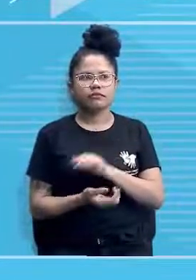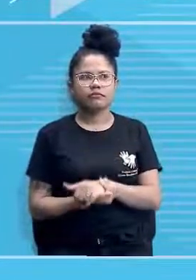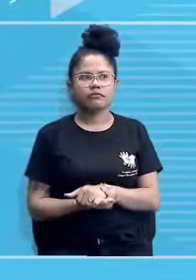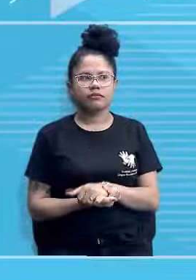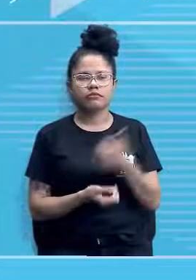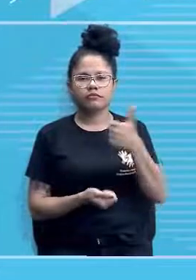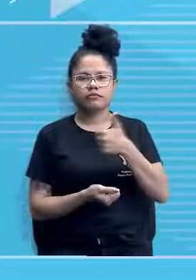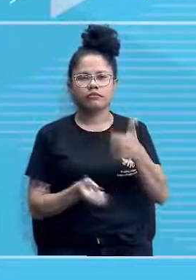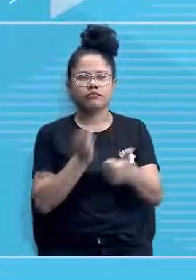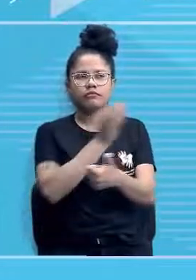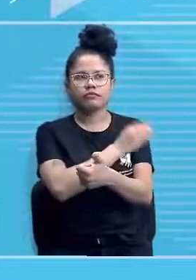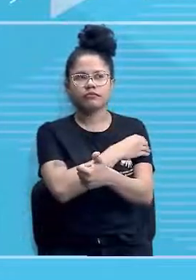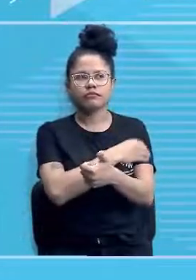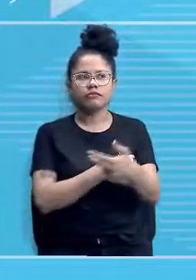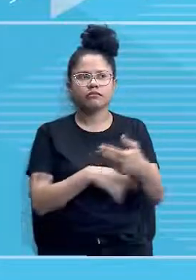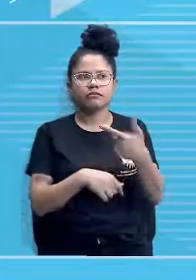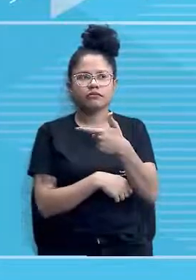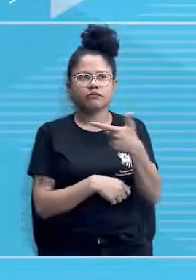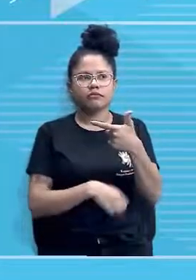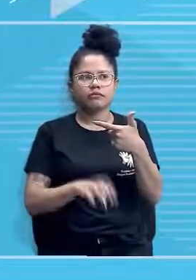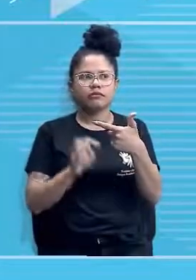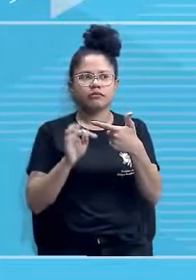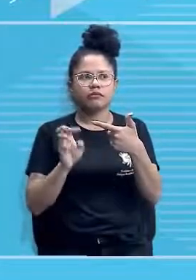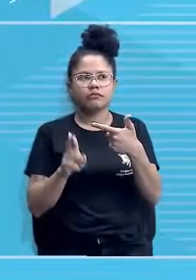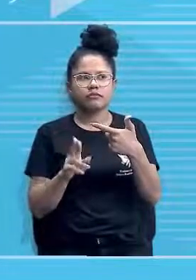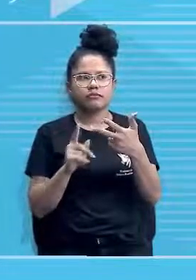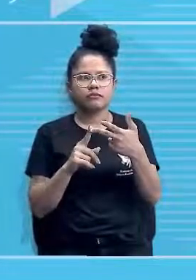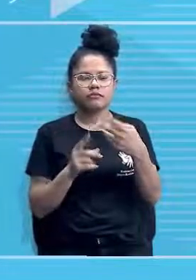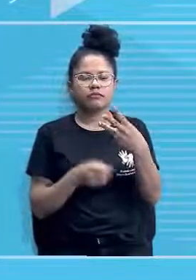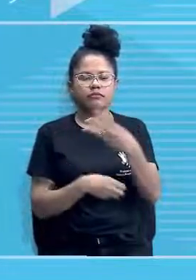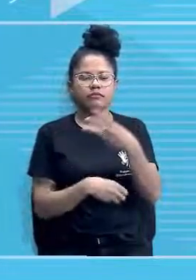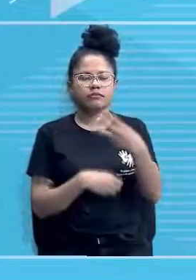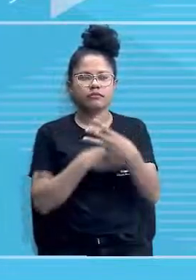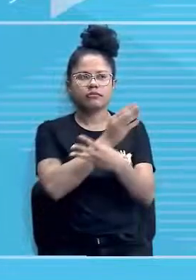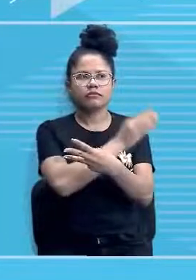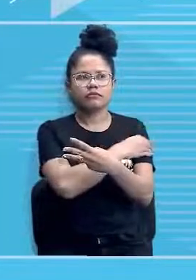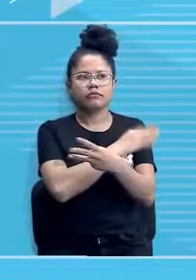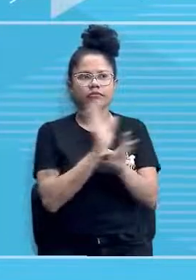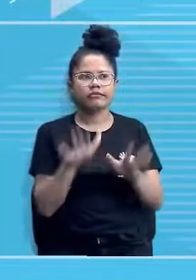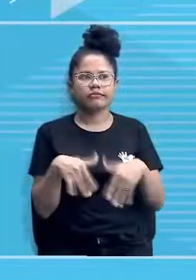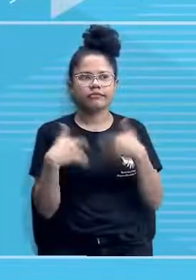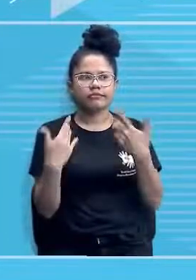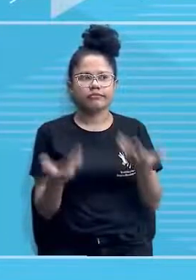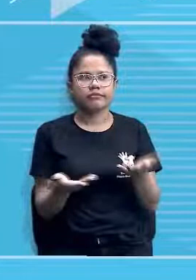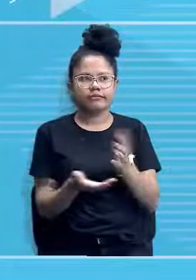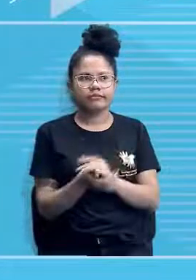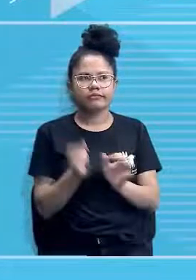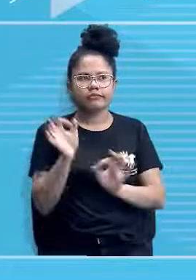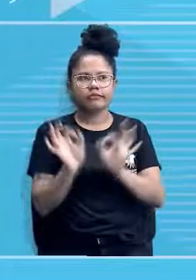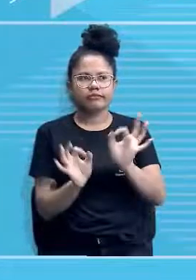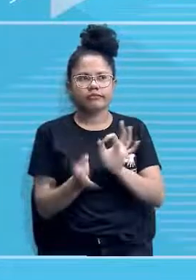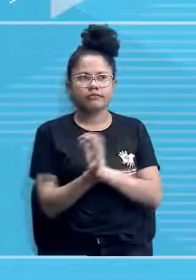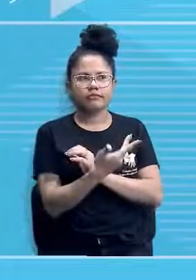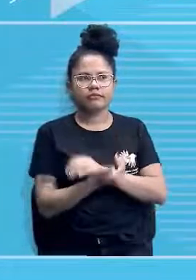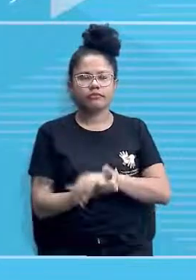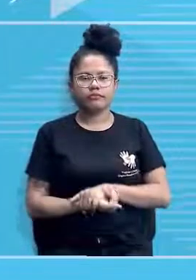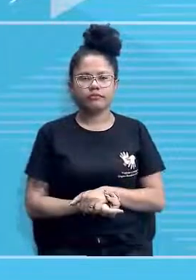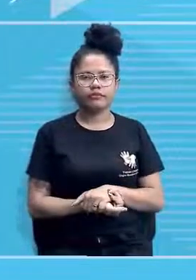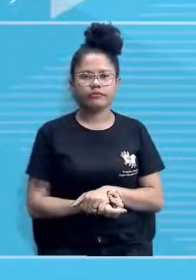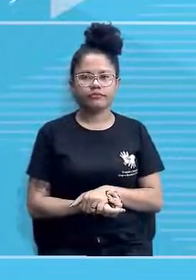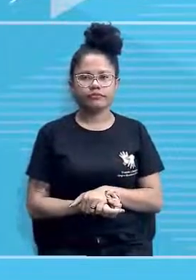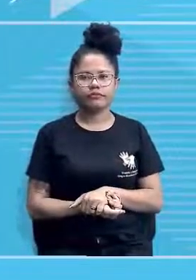éter e o 3 também é um álcool mas ele quer saber qual o critério aí nós vamos lá aqui ó